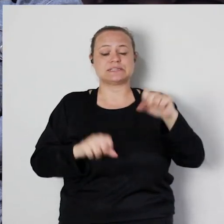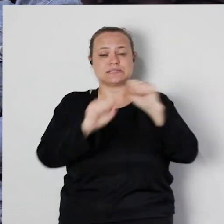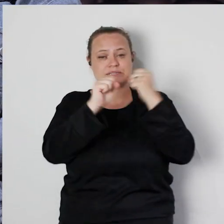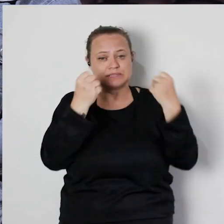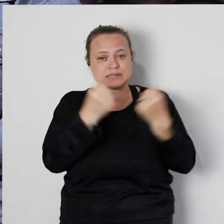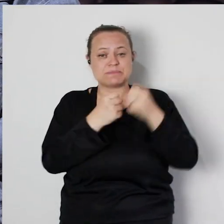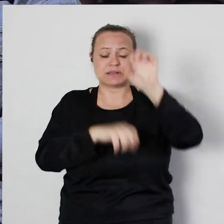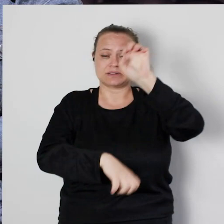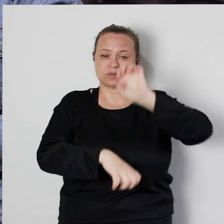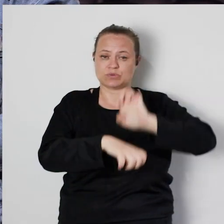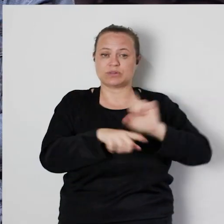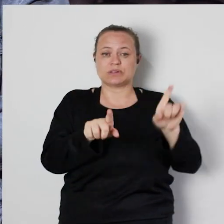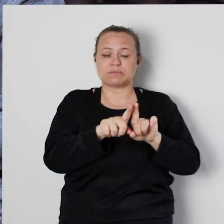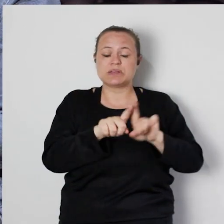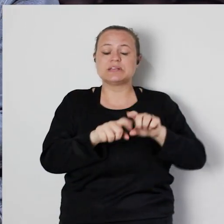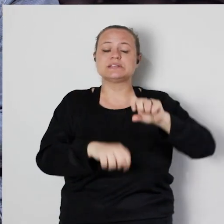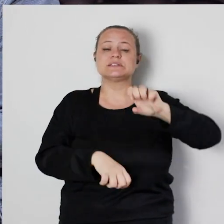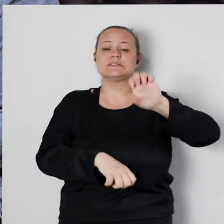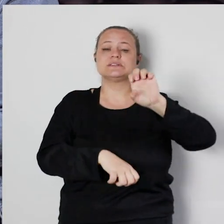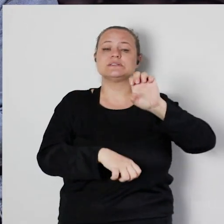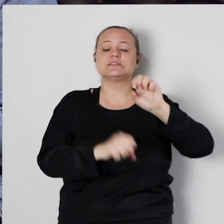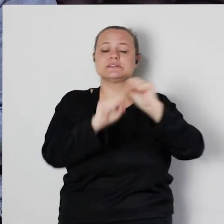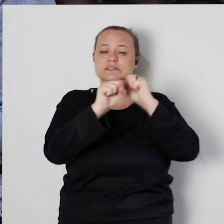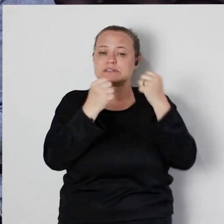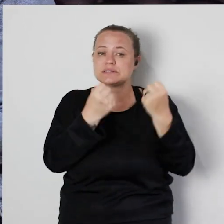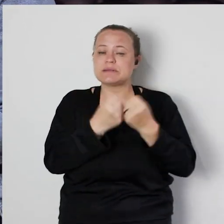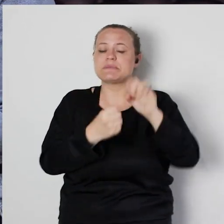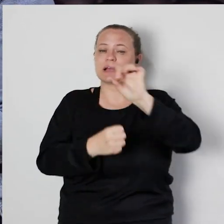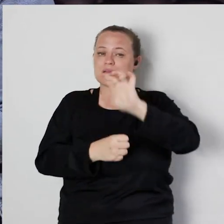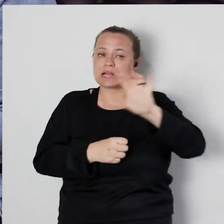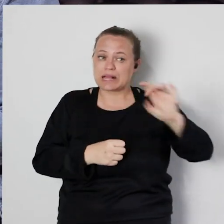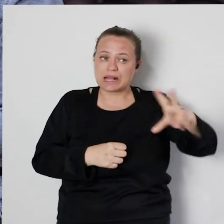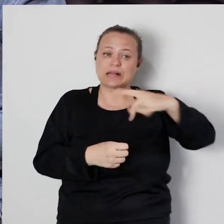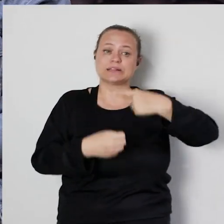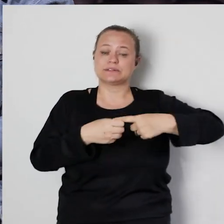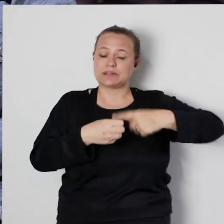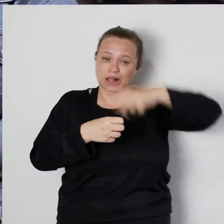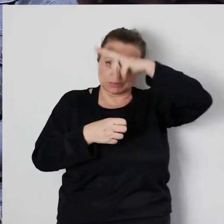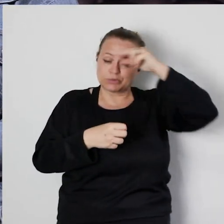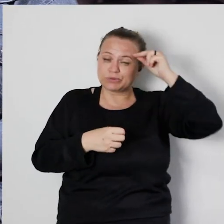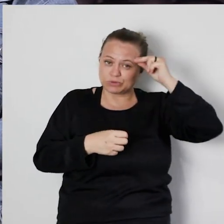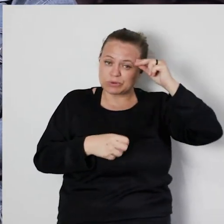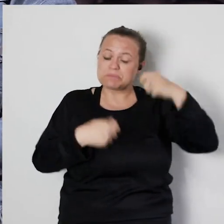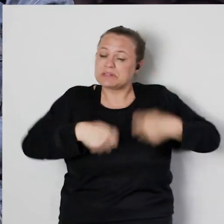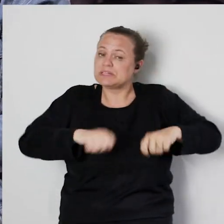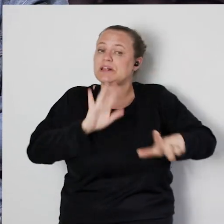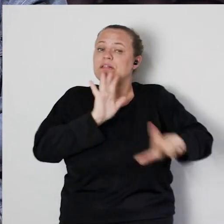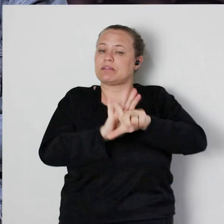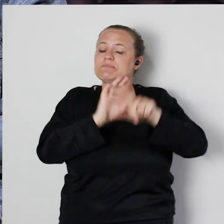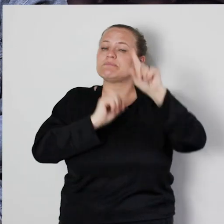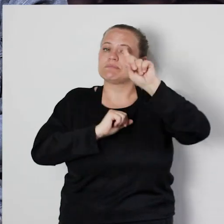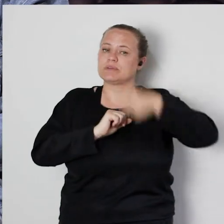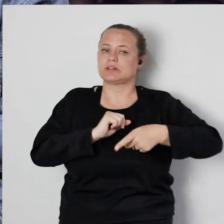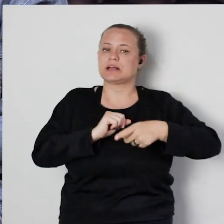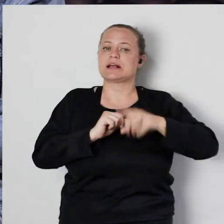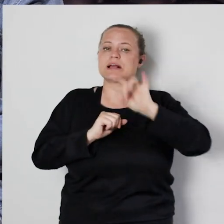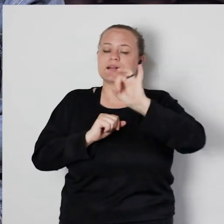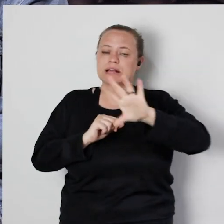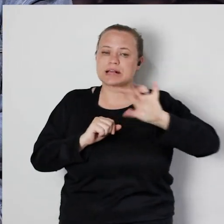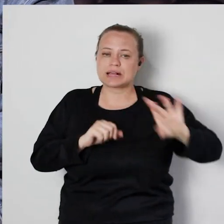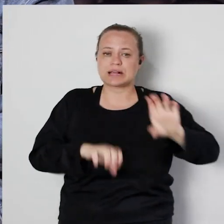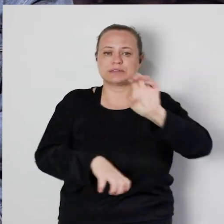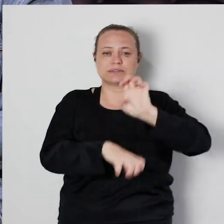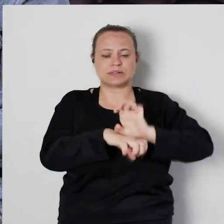existir um sistema nacional, deve existir um sistema estadual e deve existir um sistema municipal em cada município por